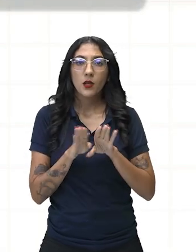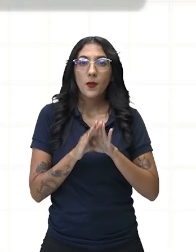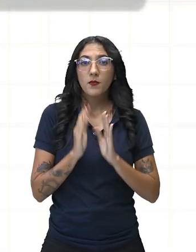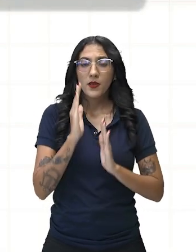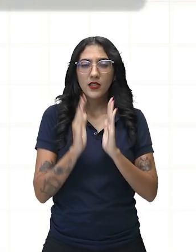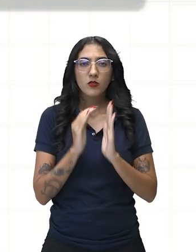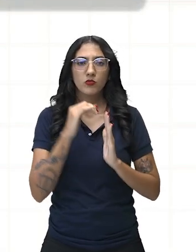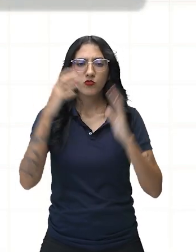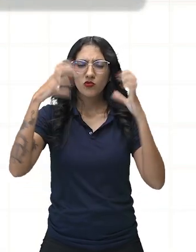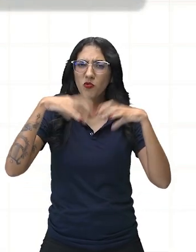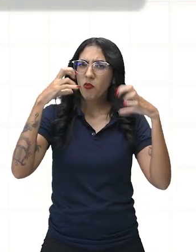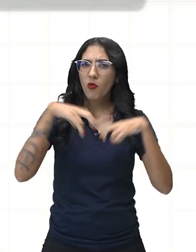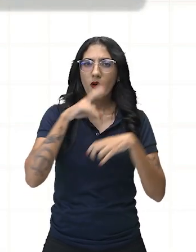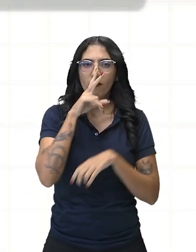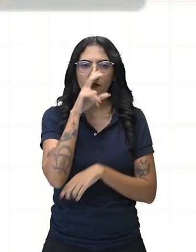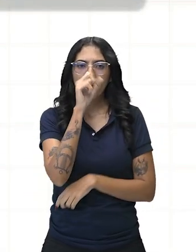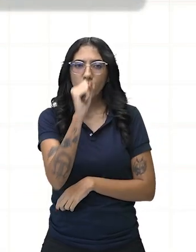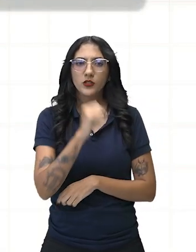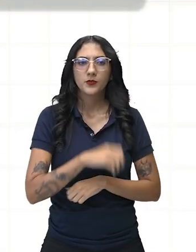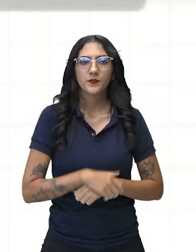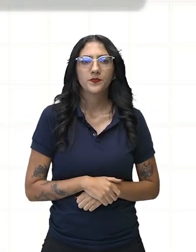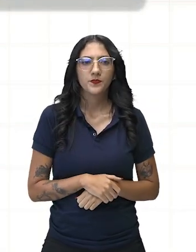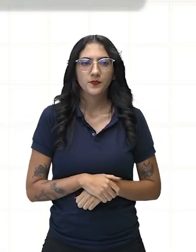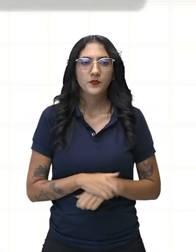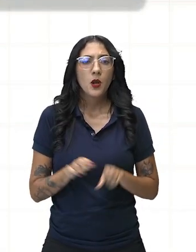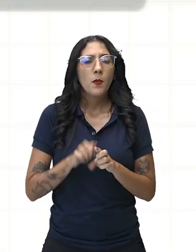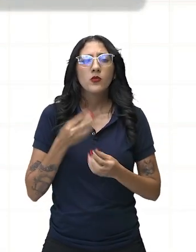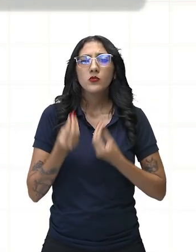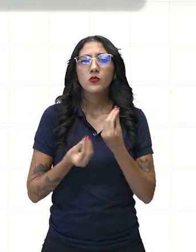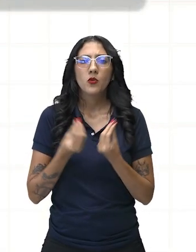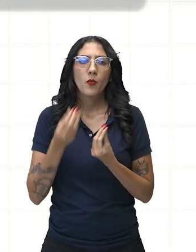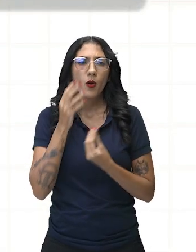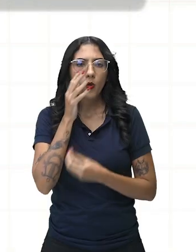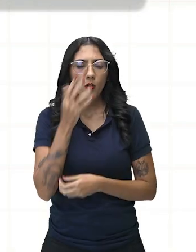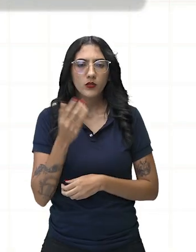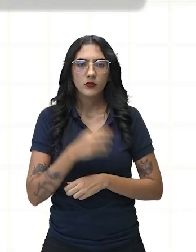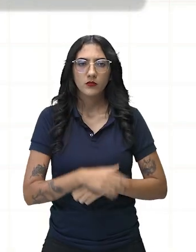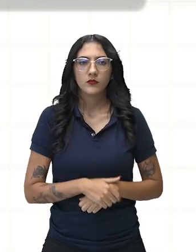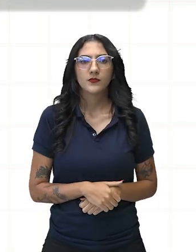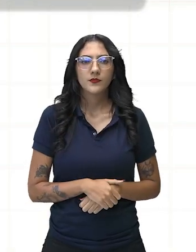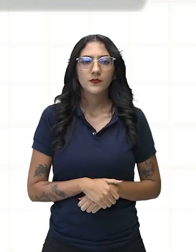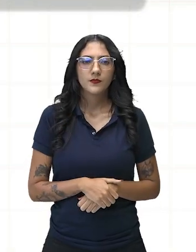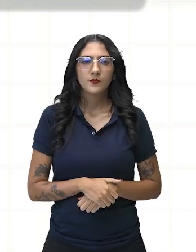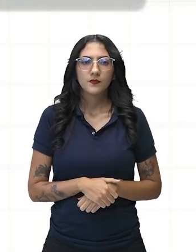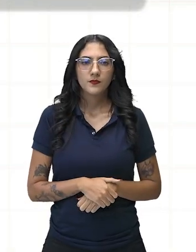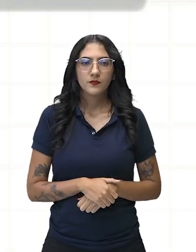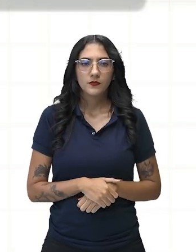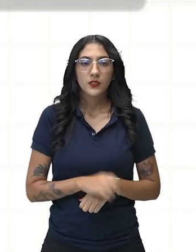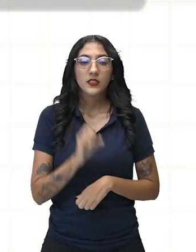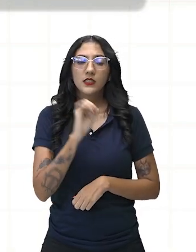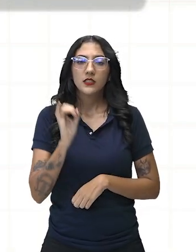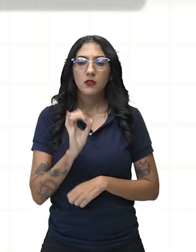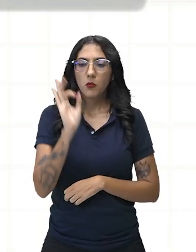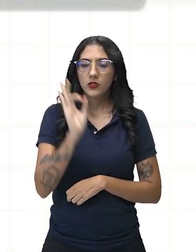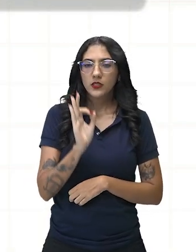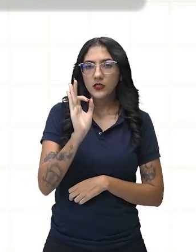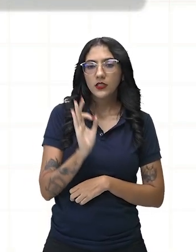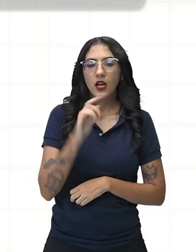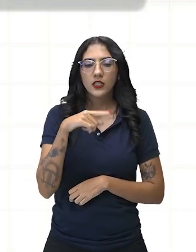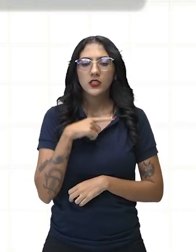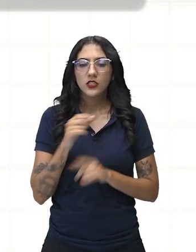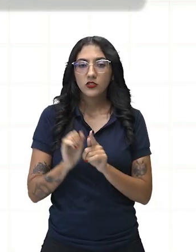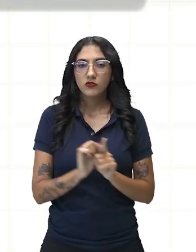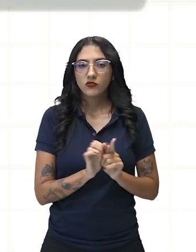aquecimento global acontece quando a gente tem o aumento do percentual dos gases do efeito estufa